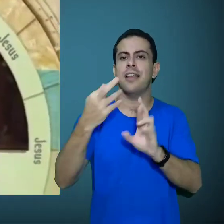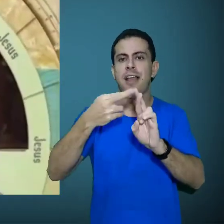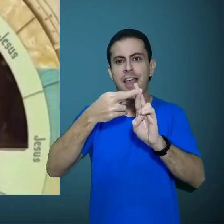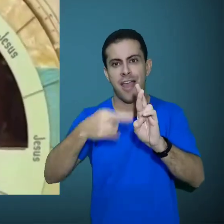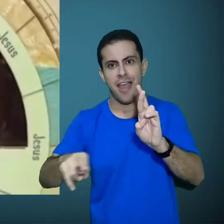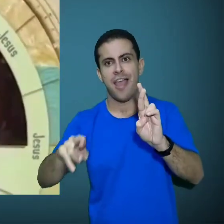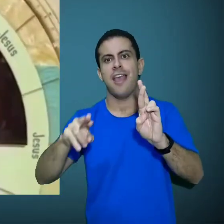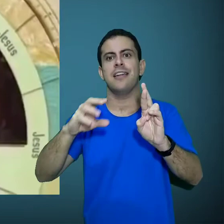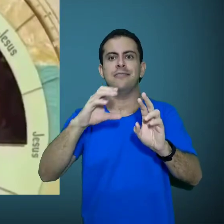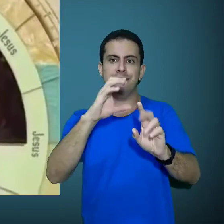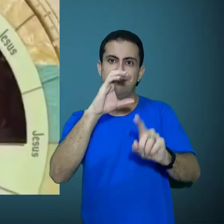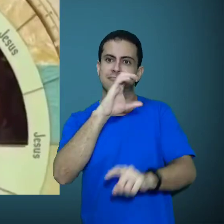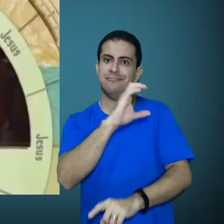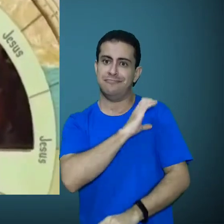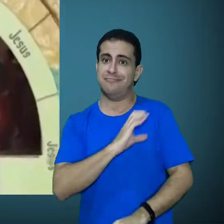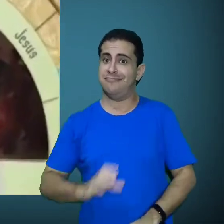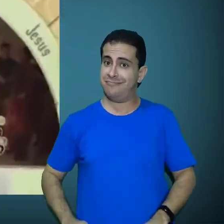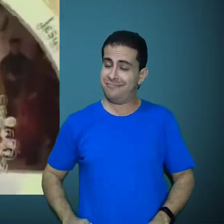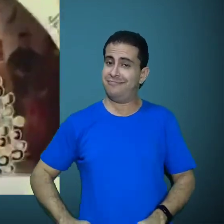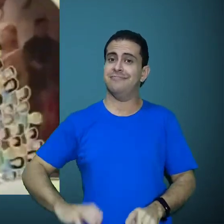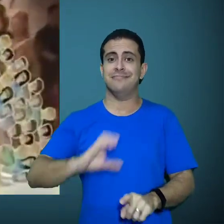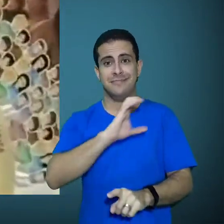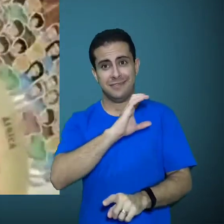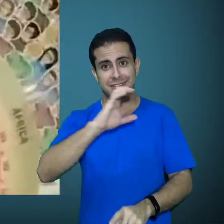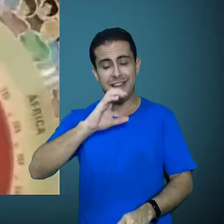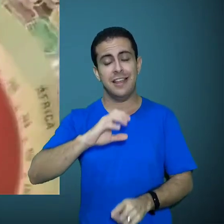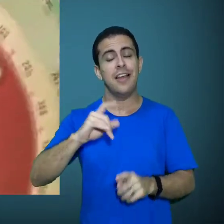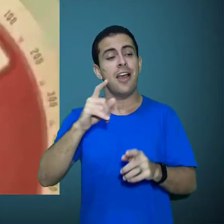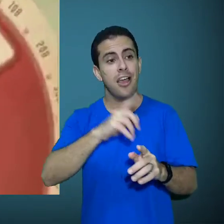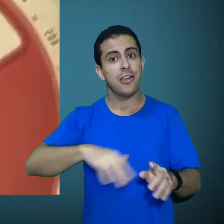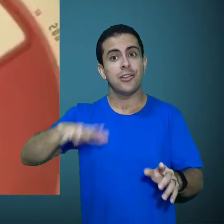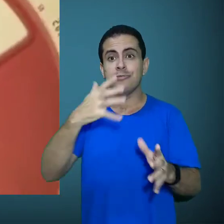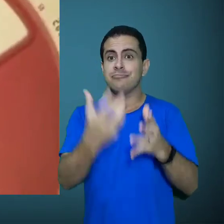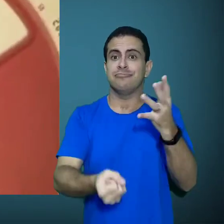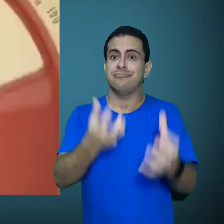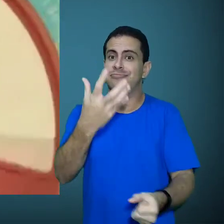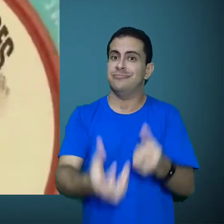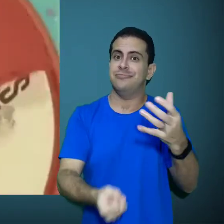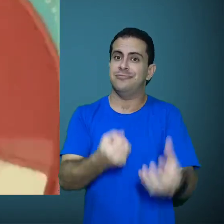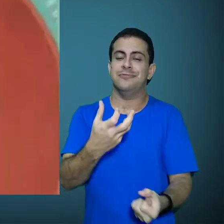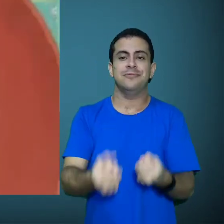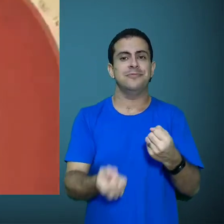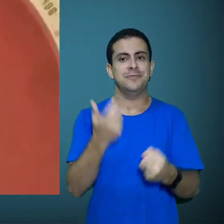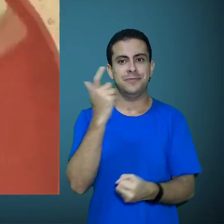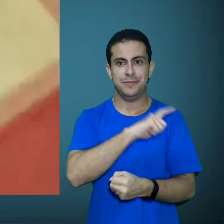criou uma nova religião que atraiu tantos seguidores e mudou o rumo da história ocidental.